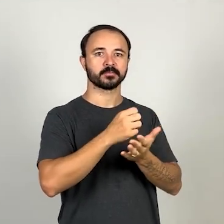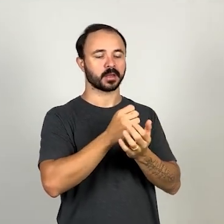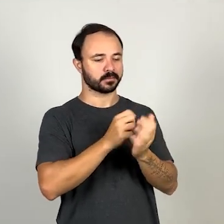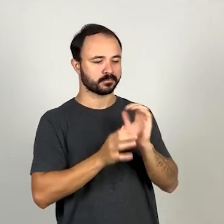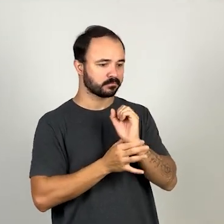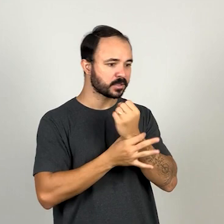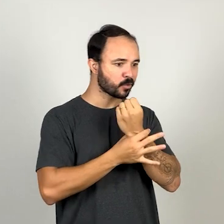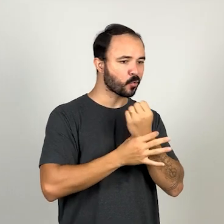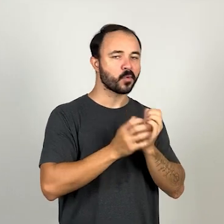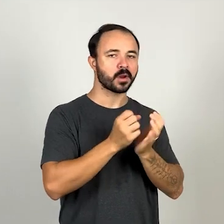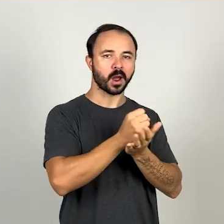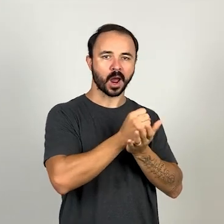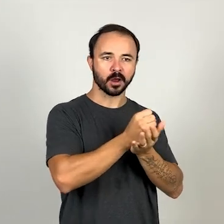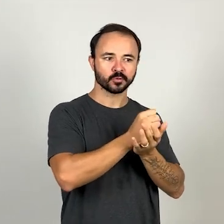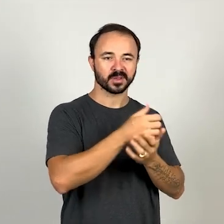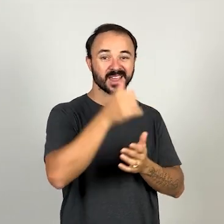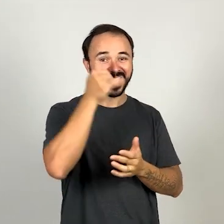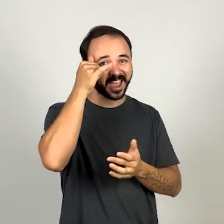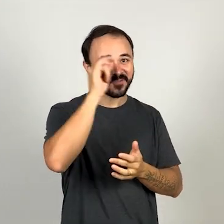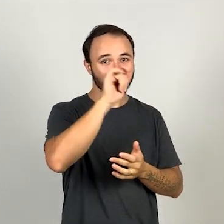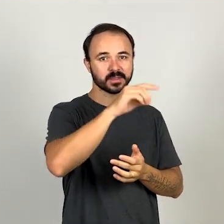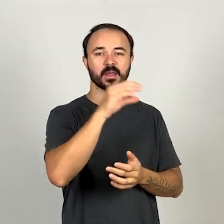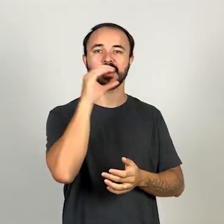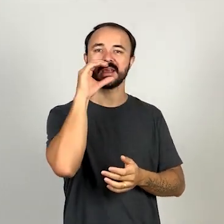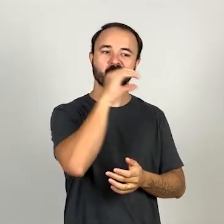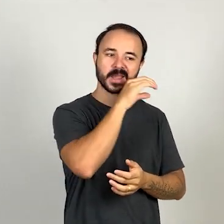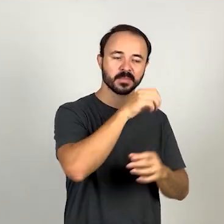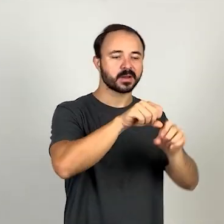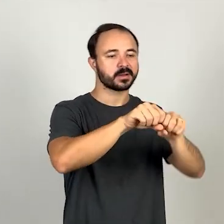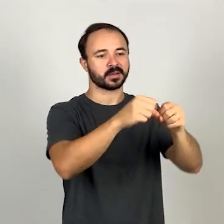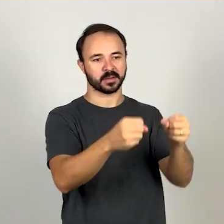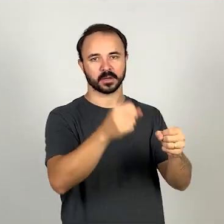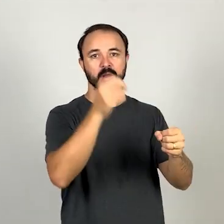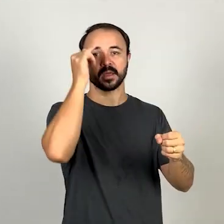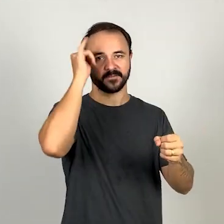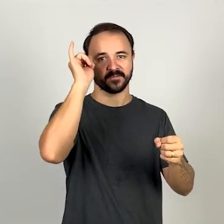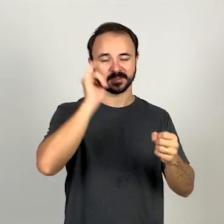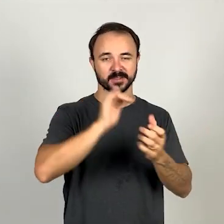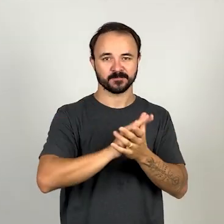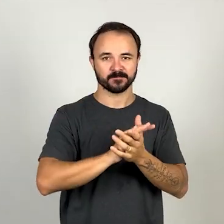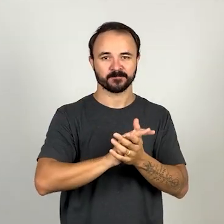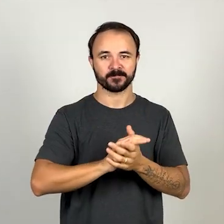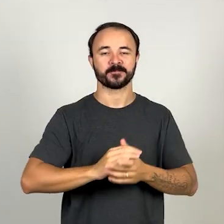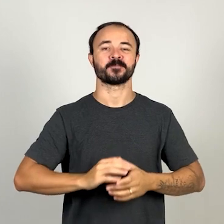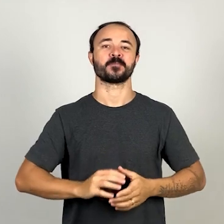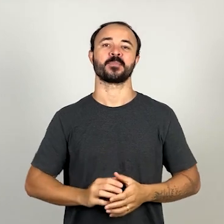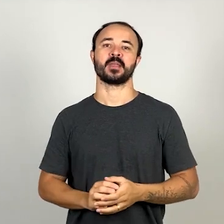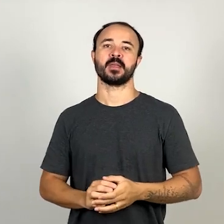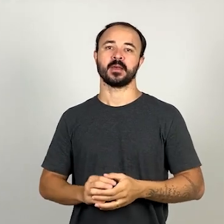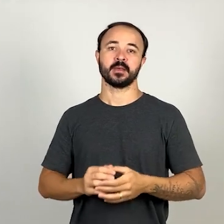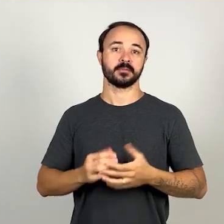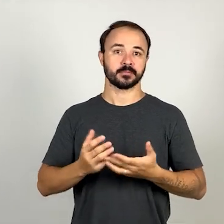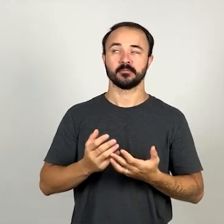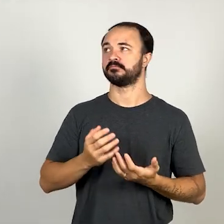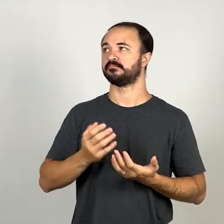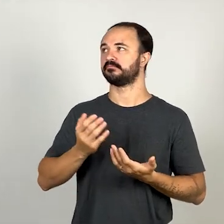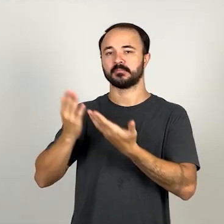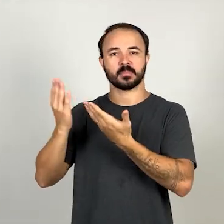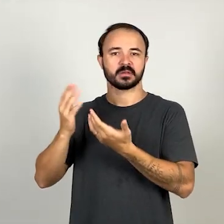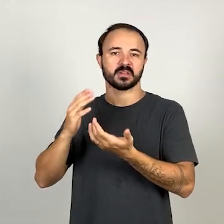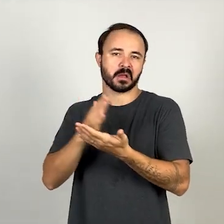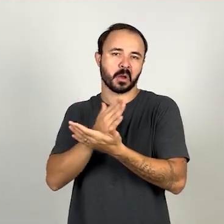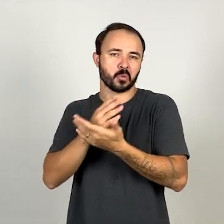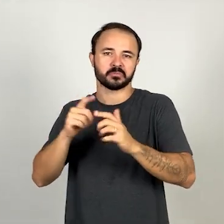nós temos potenciômetros, que são botões que utilizamos para regular a intensidade dessas cargas. Então, os